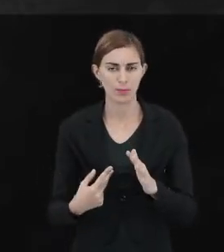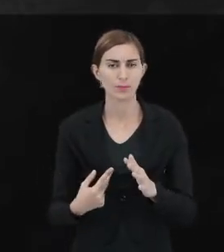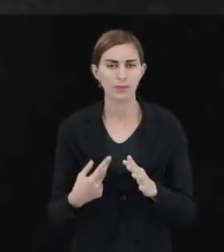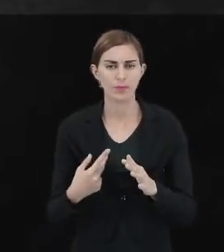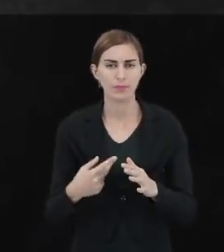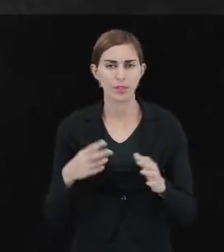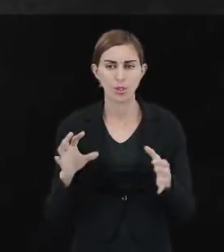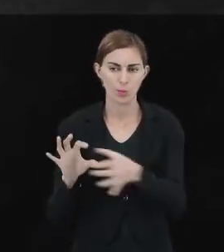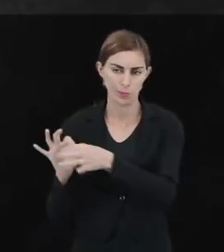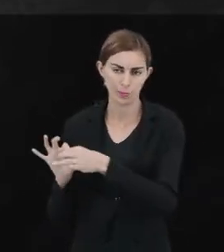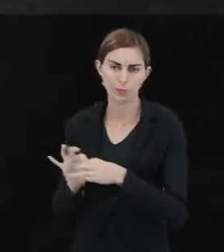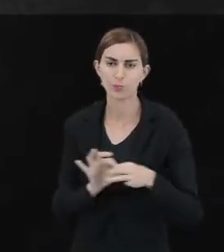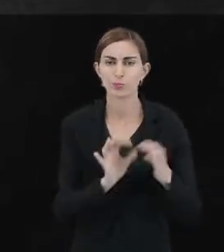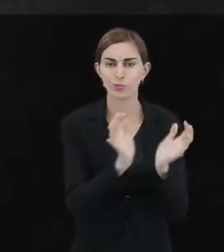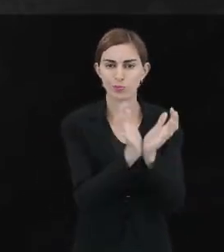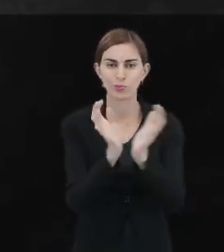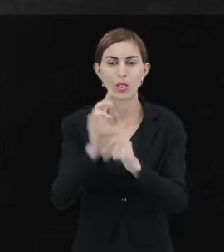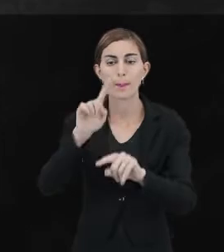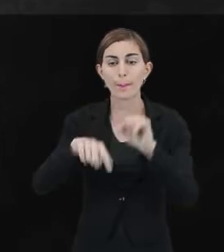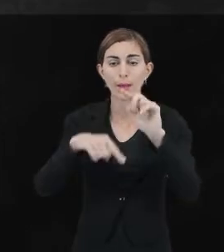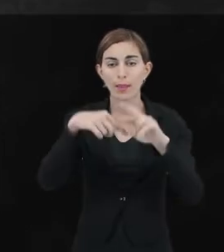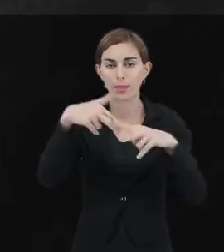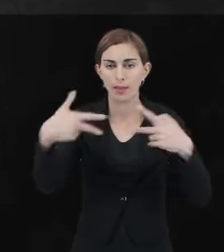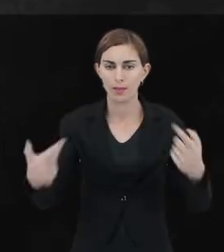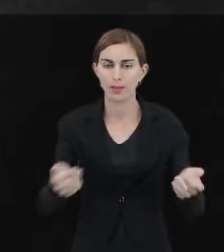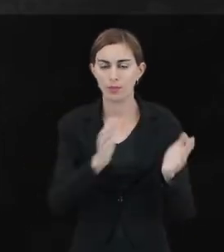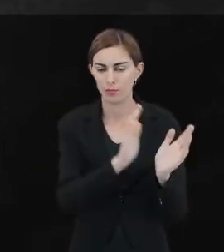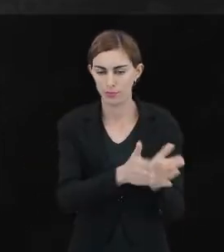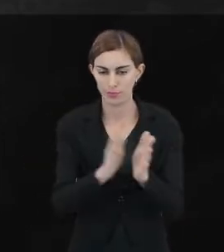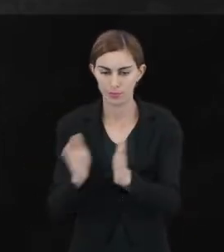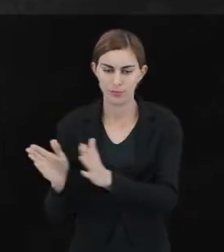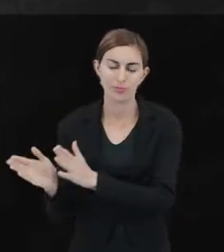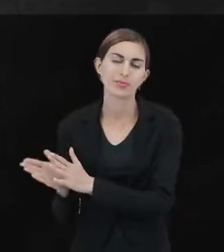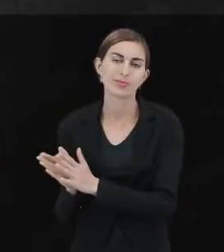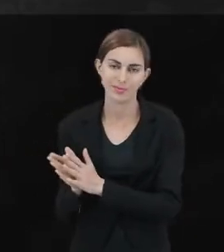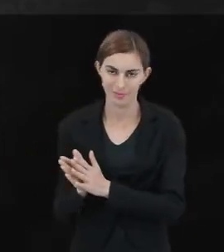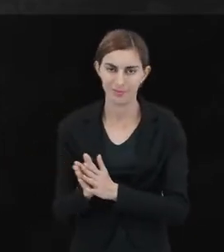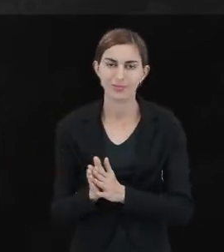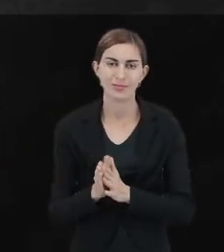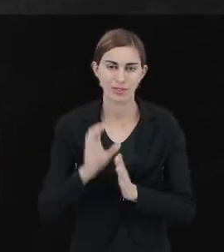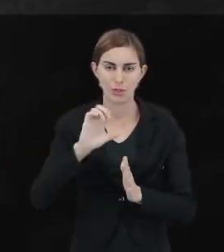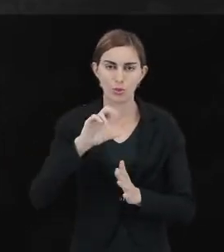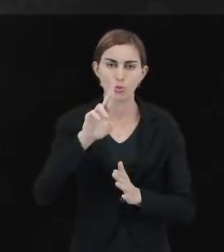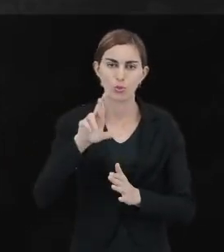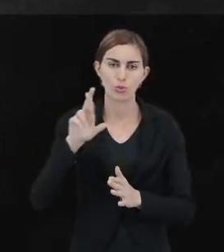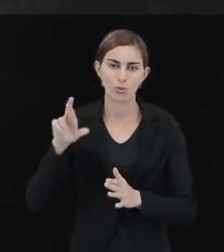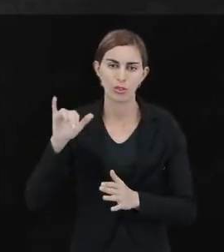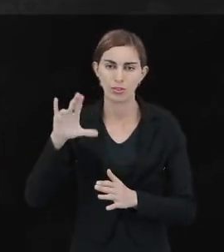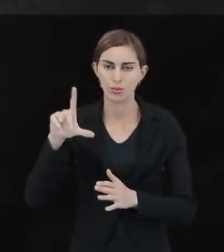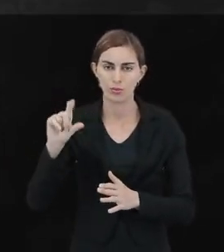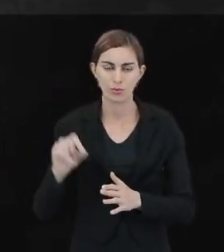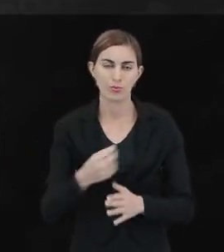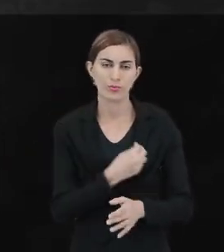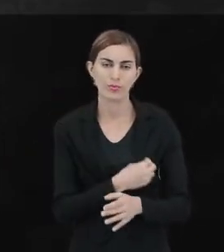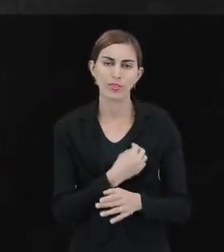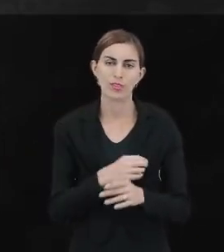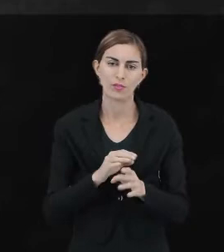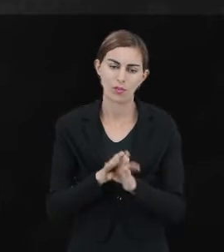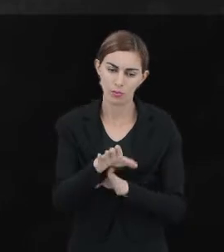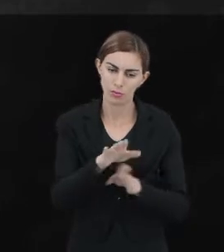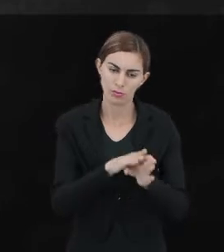uma produção coletiva de material organizativo, o que gera o currículo vivo que